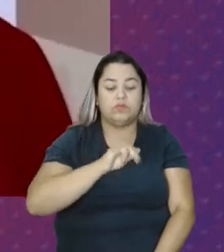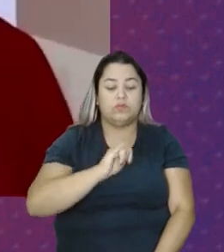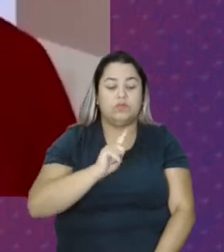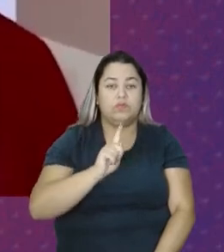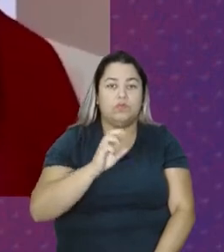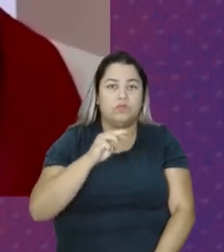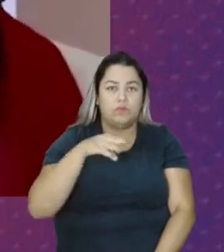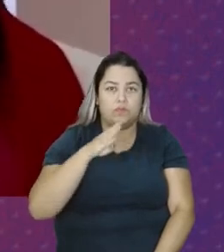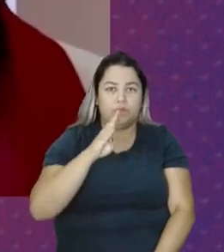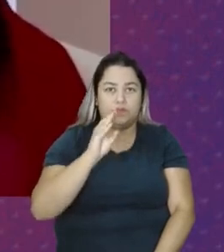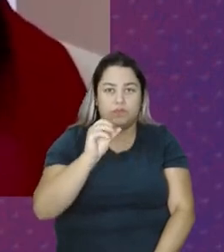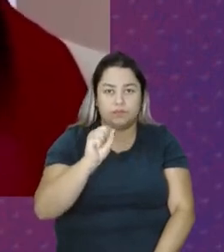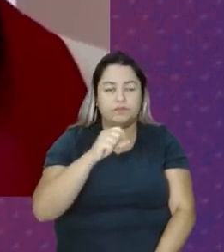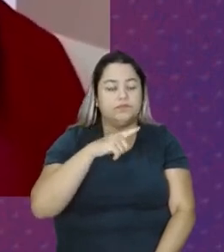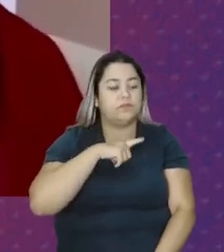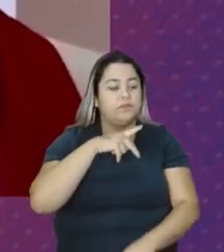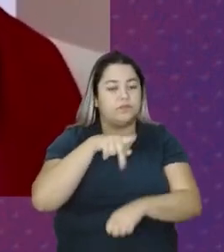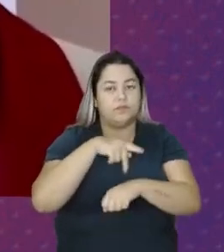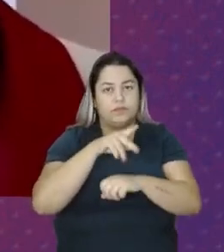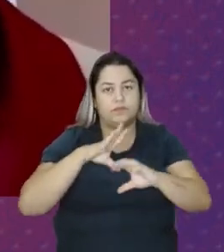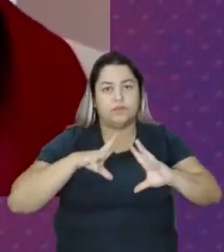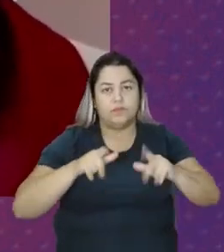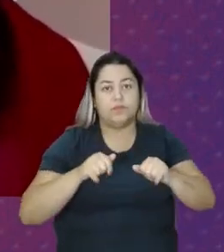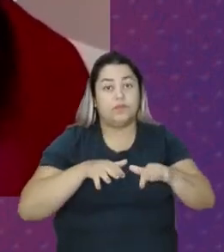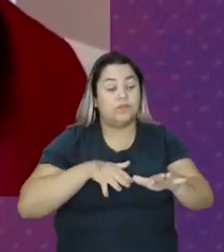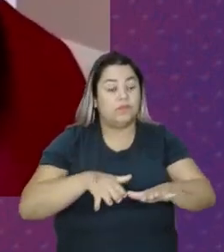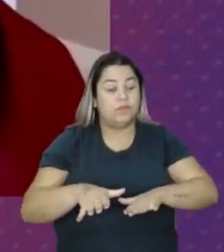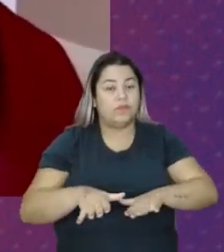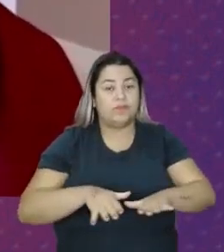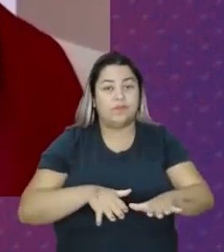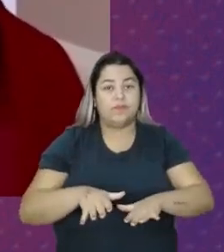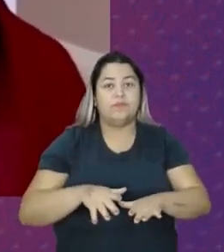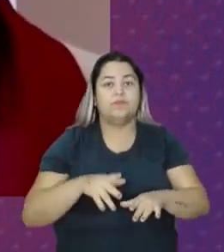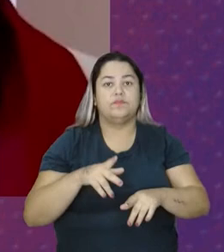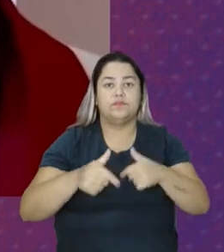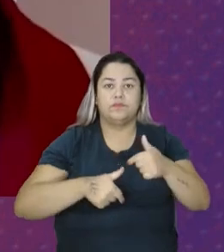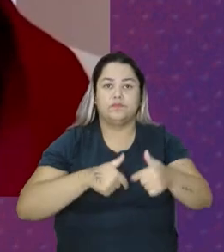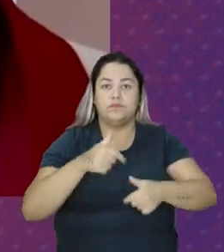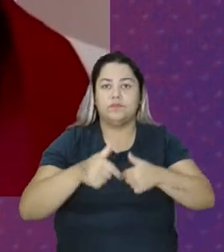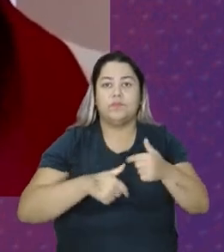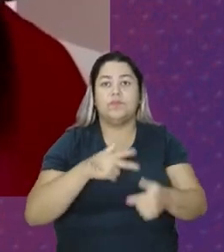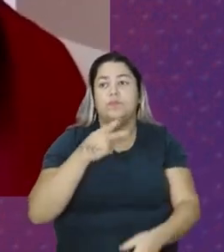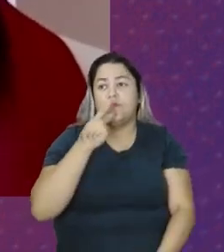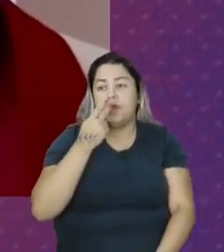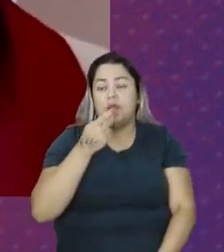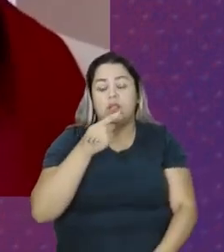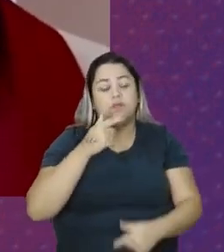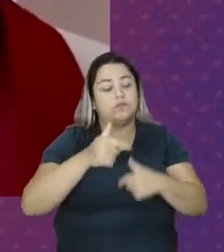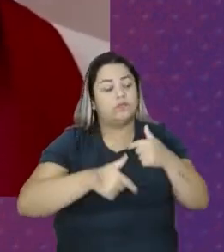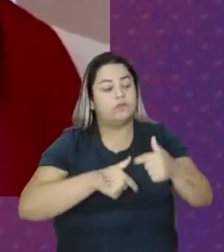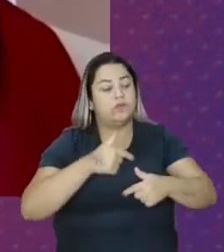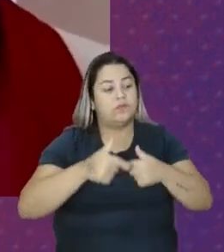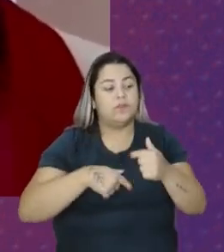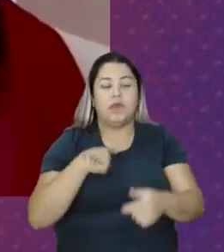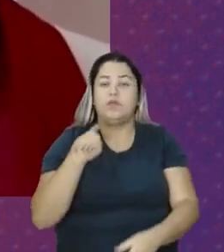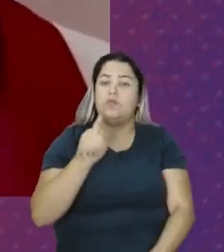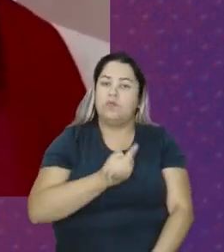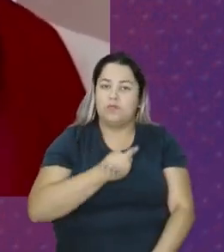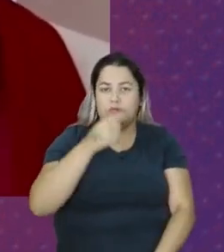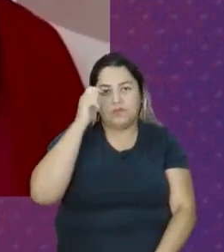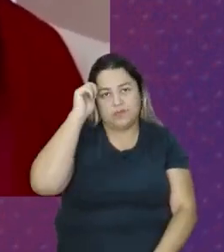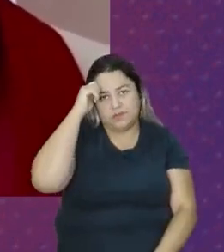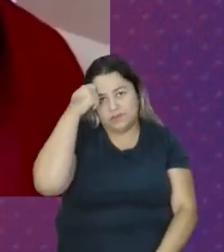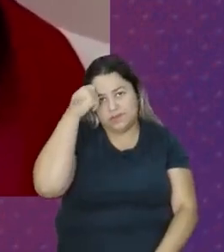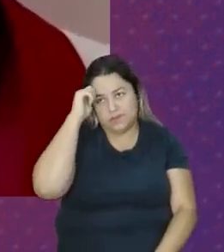temos pelo país todo. Da movimentação dos trabalhadores que dizem que no trabalho nós, negros,